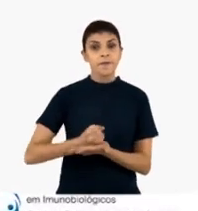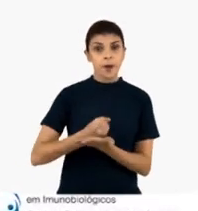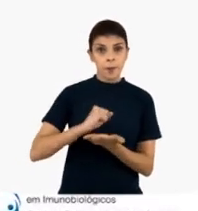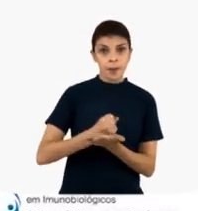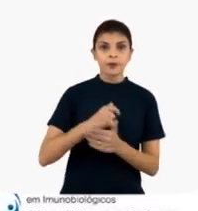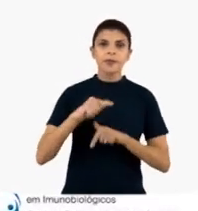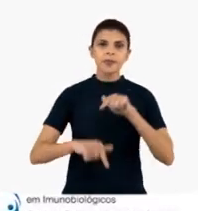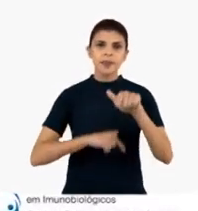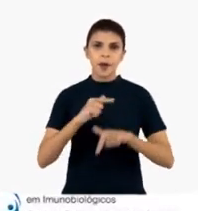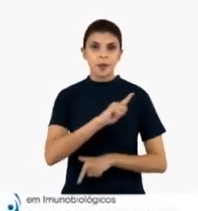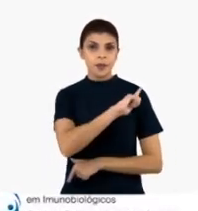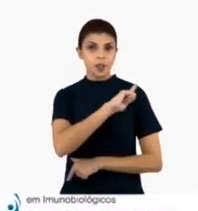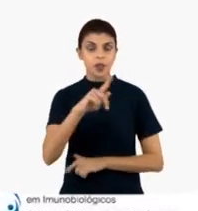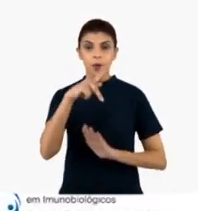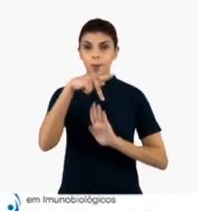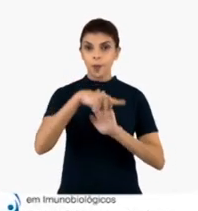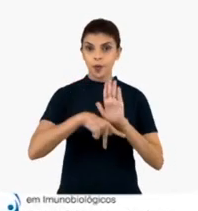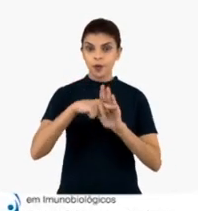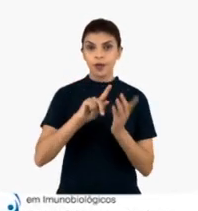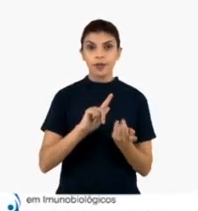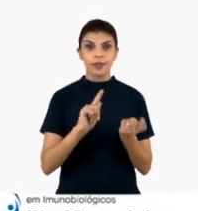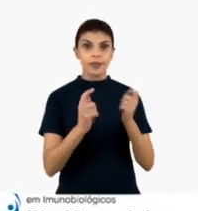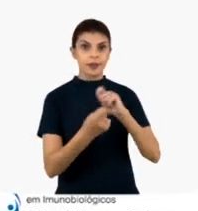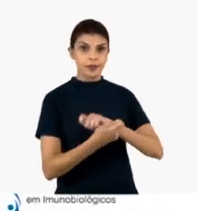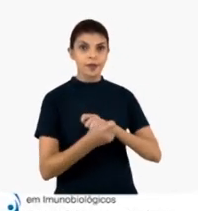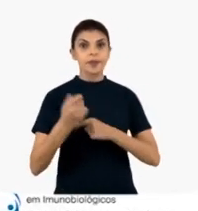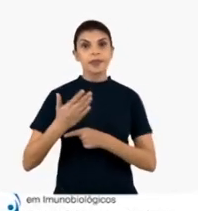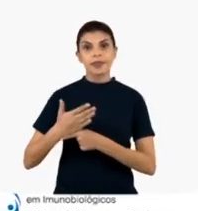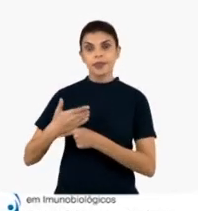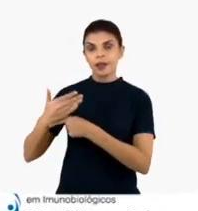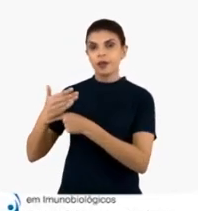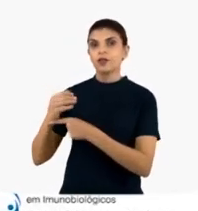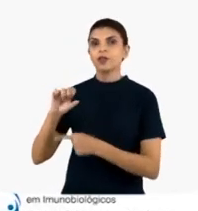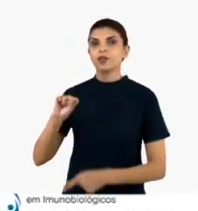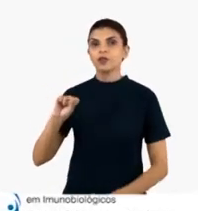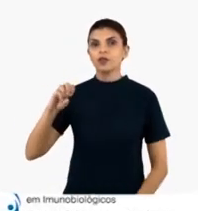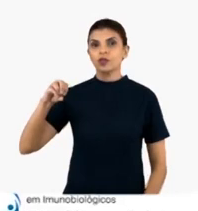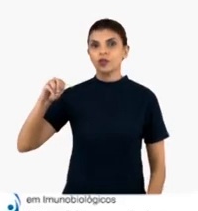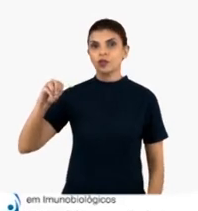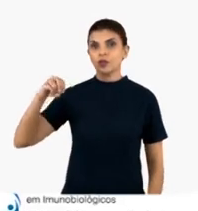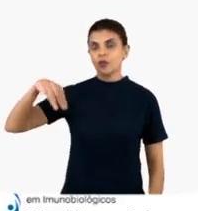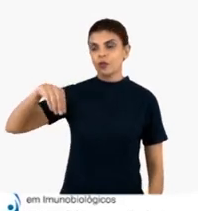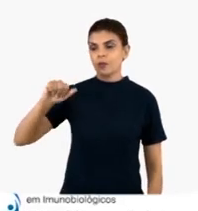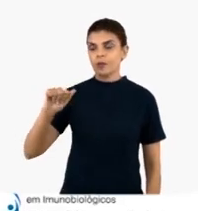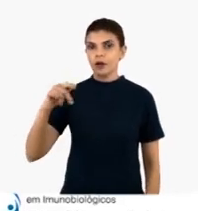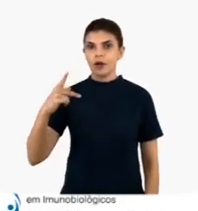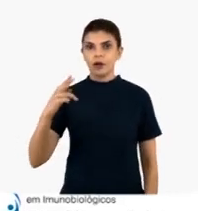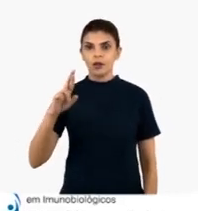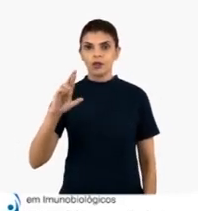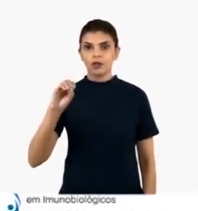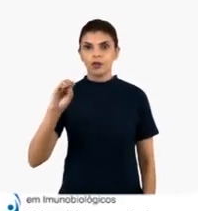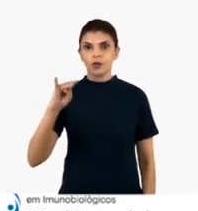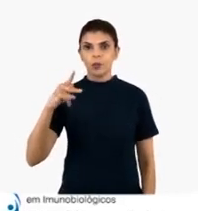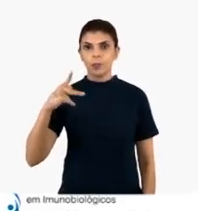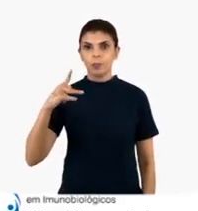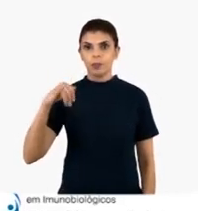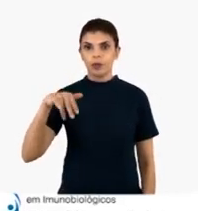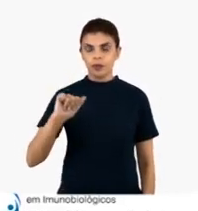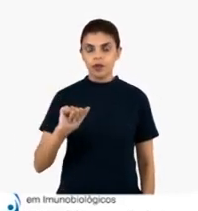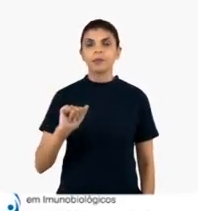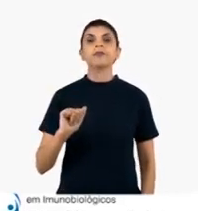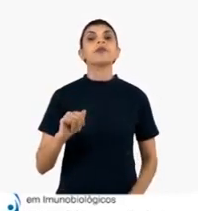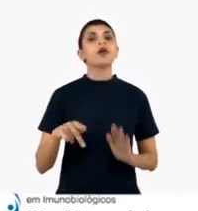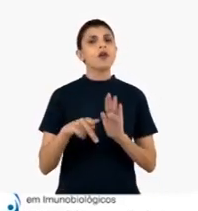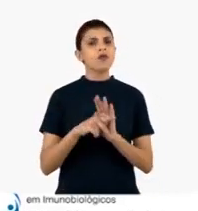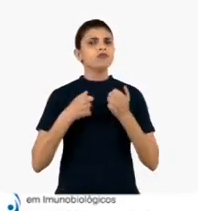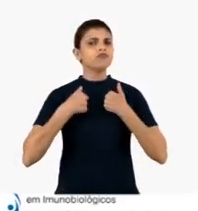atualmente trabalho como gerente do projeto de transferência de tecnologia do somatropina em biomanguinhos. Dentro do mundo de biofármacos, eu vou